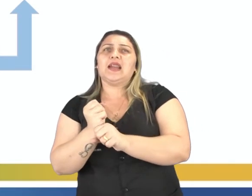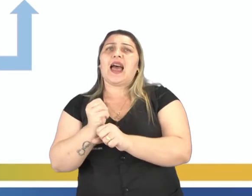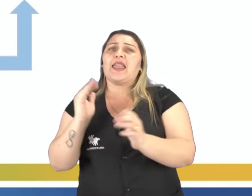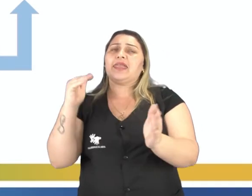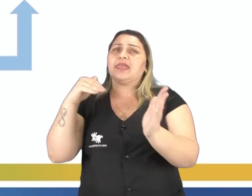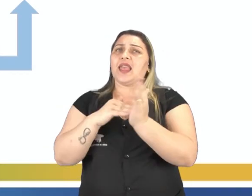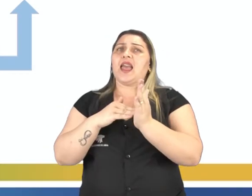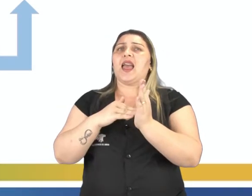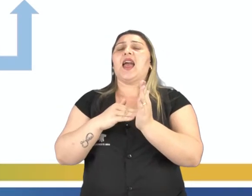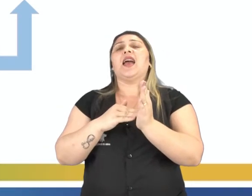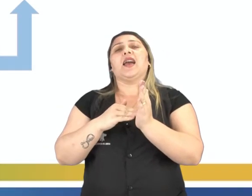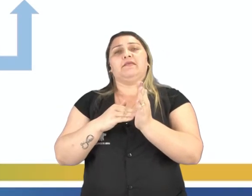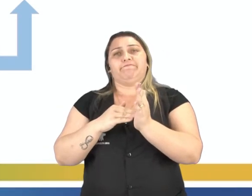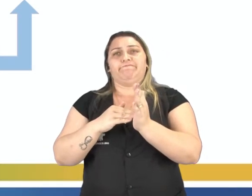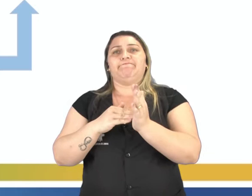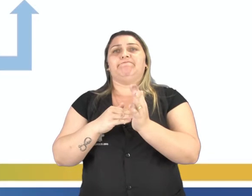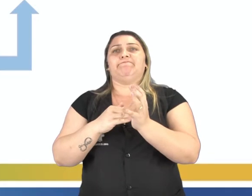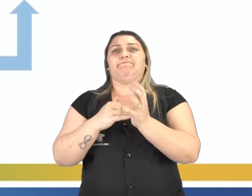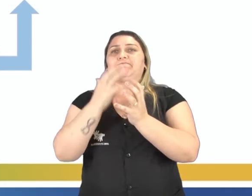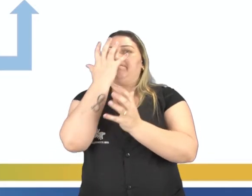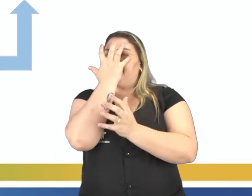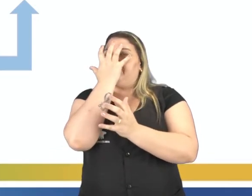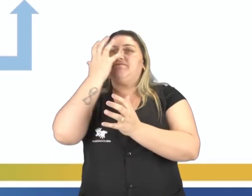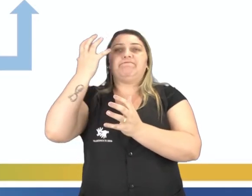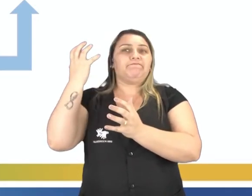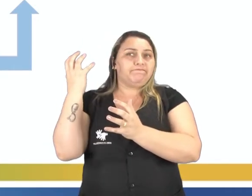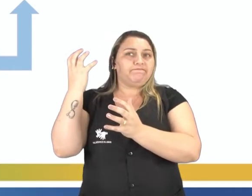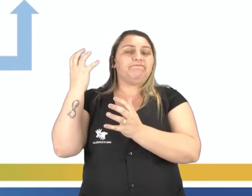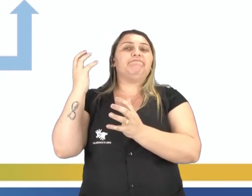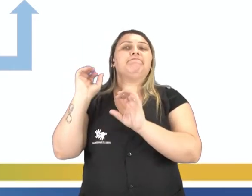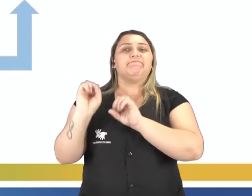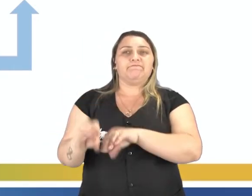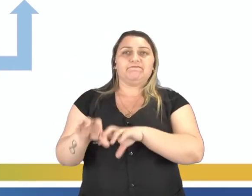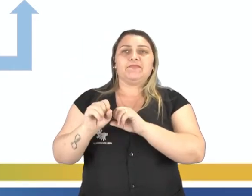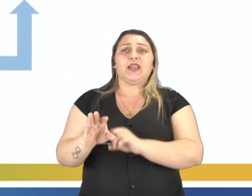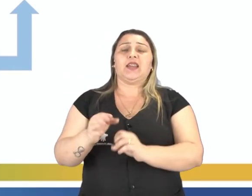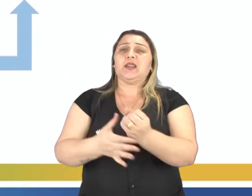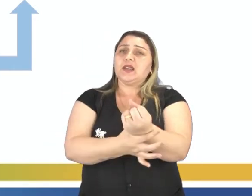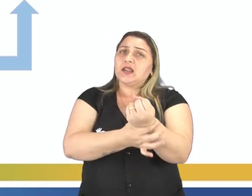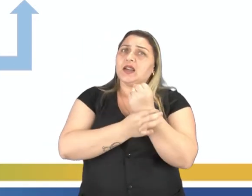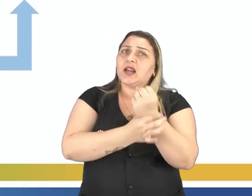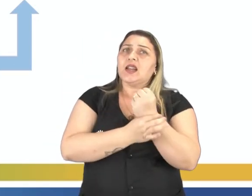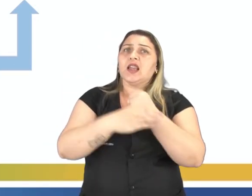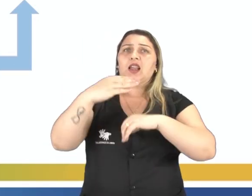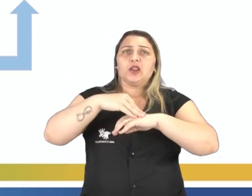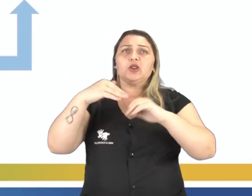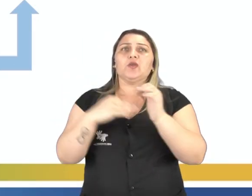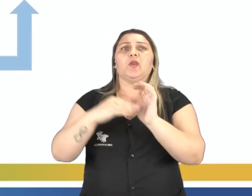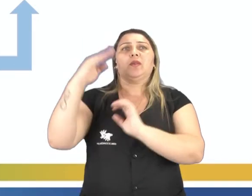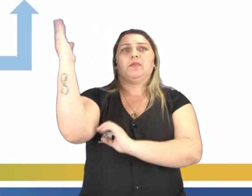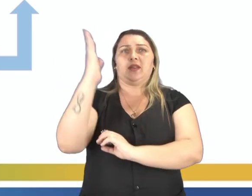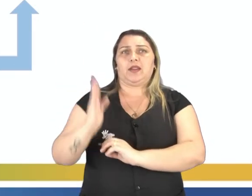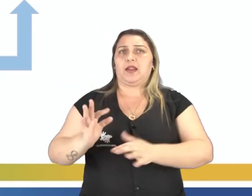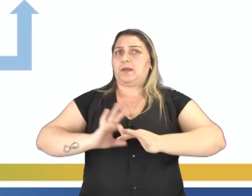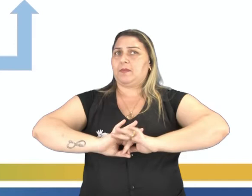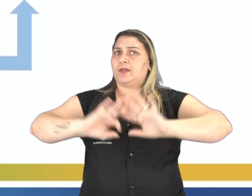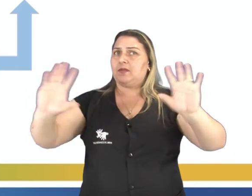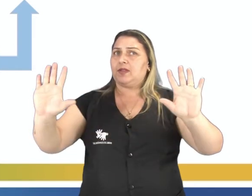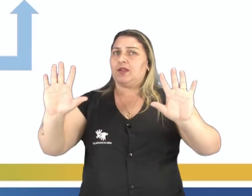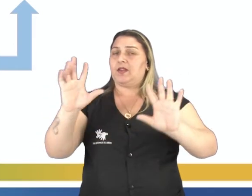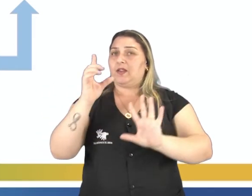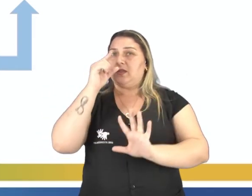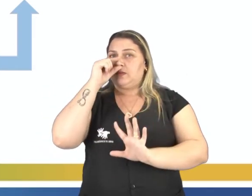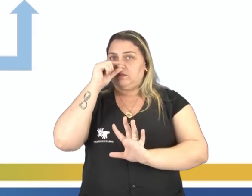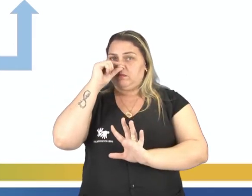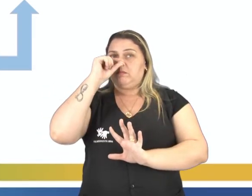sem falsas máscaras, seja de fato garantida a todos os brasileiros, independentemente do nariz achatado ou